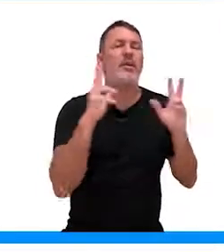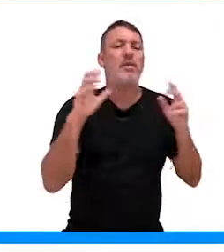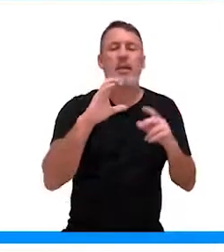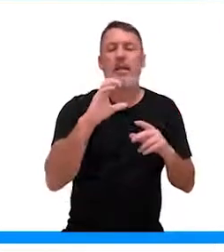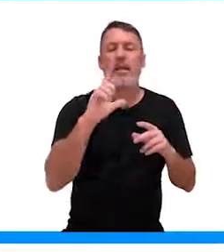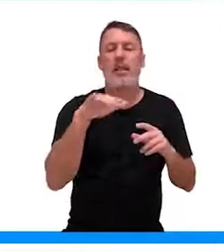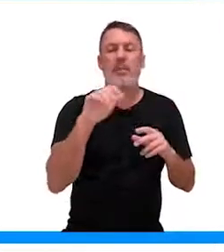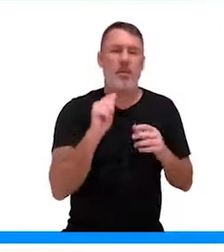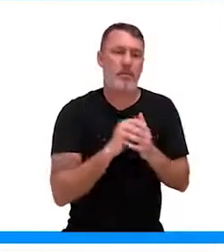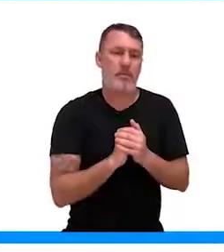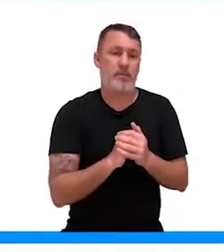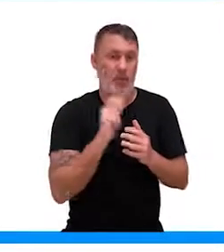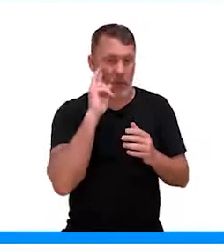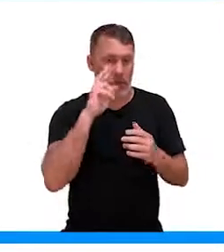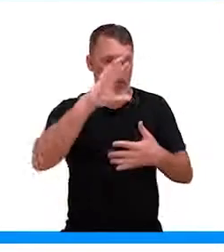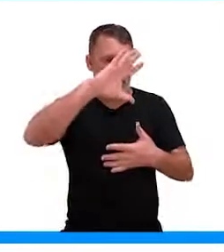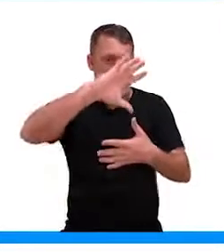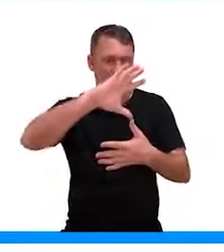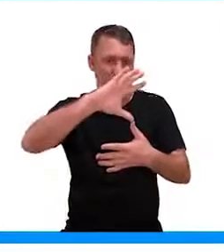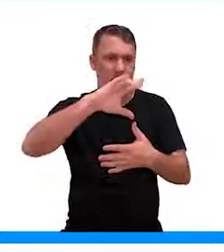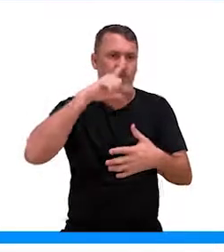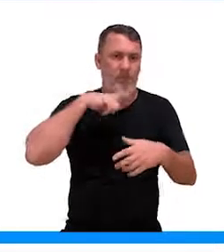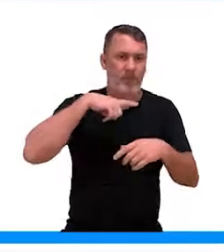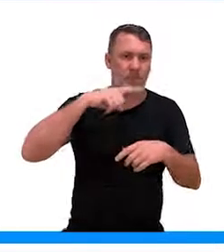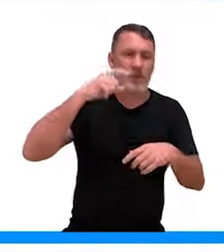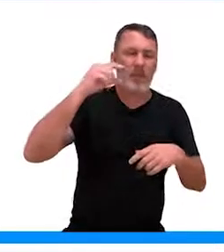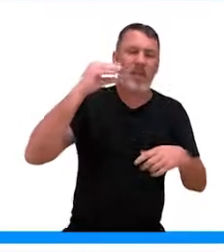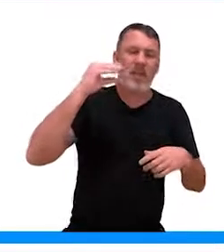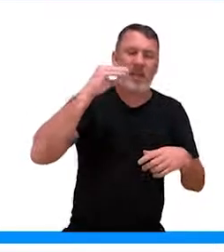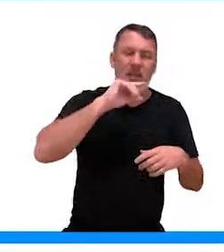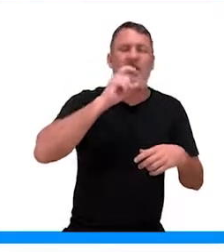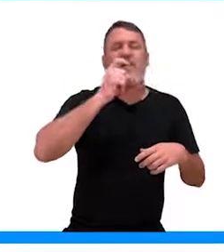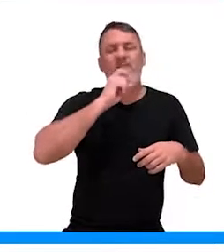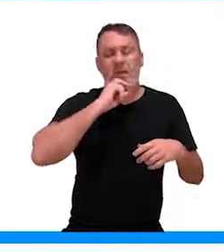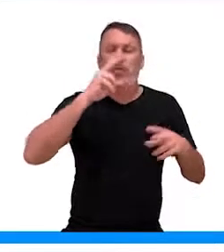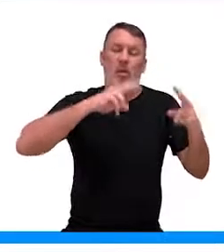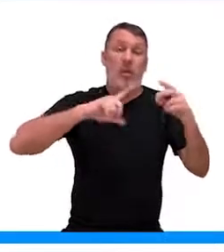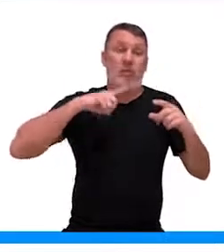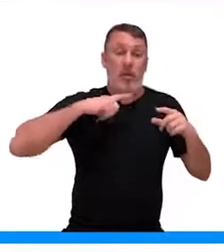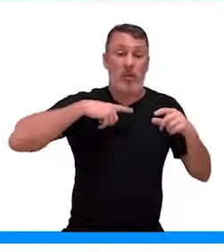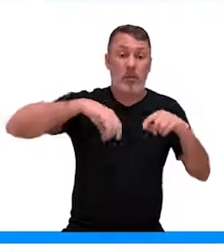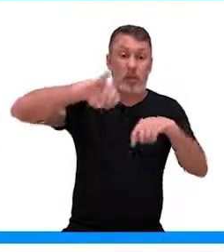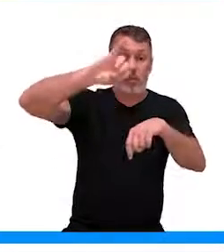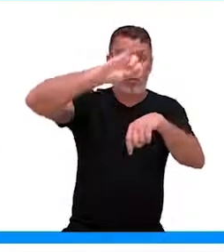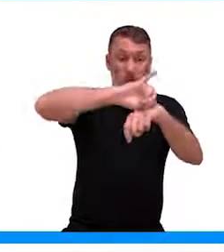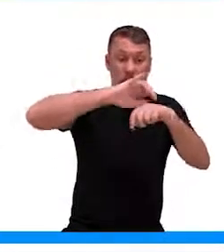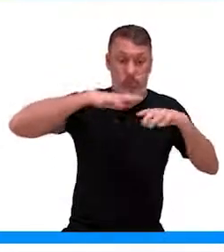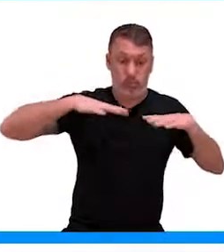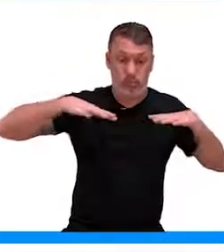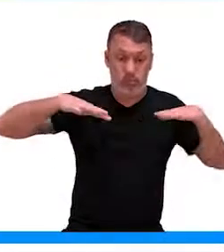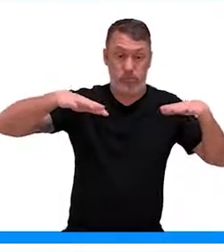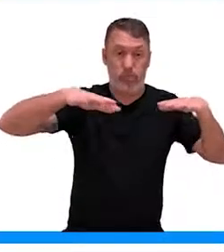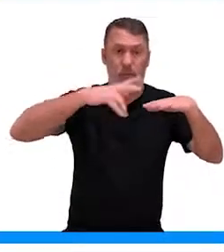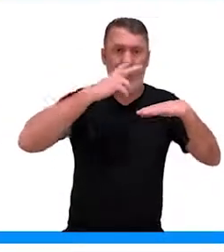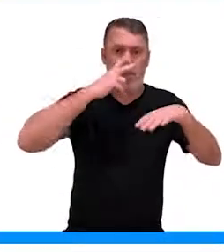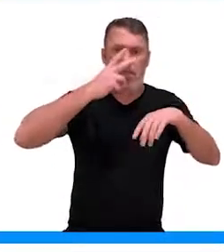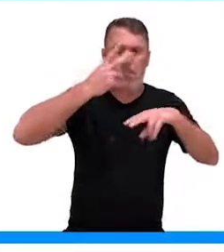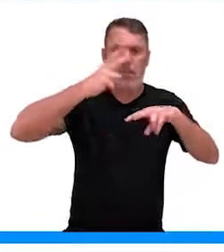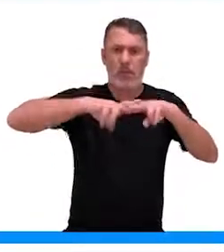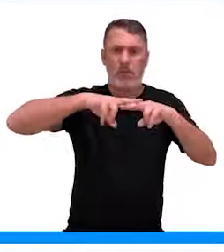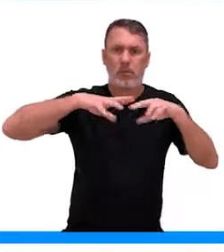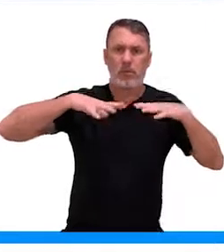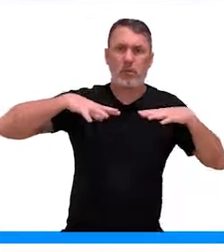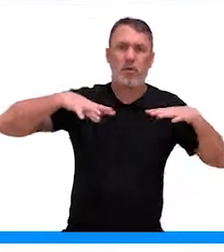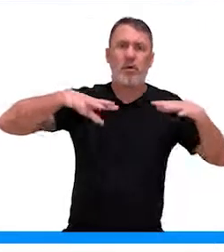corrente fria, sobre ela tem uma massa de ar configurada, claro, com menor temperatura, tá? E